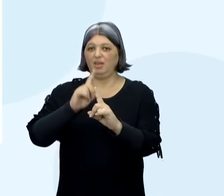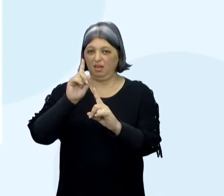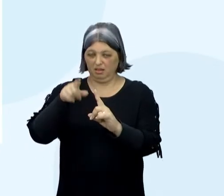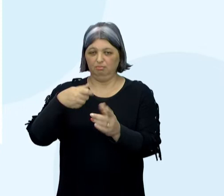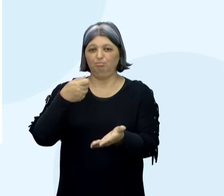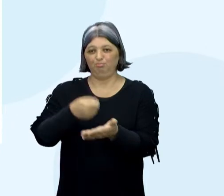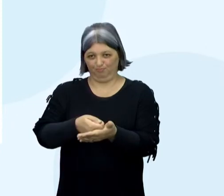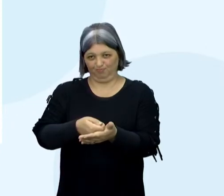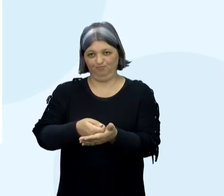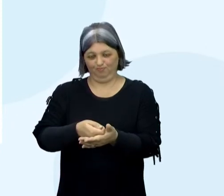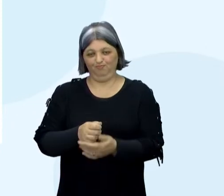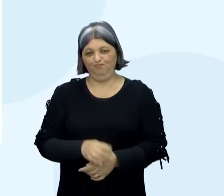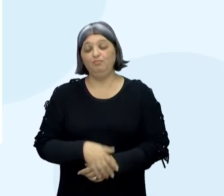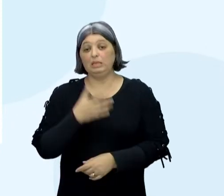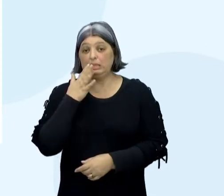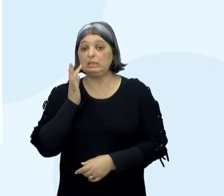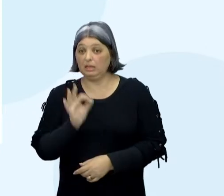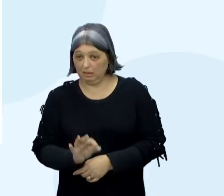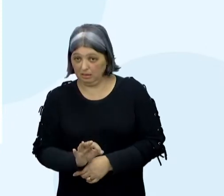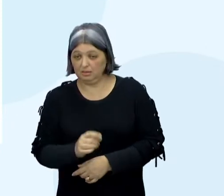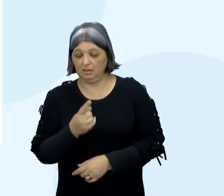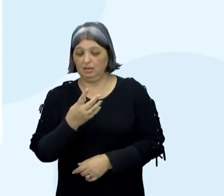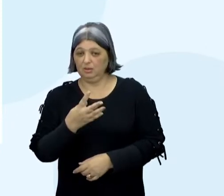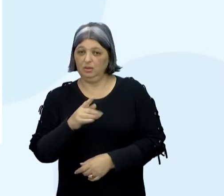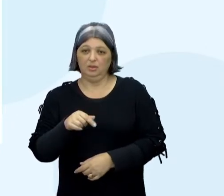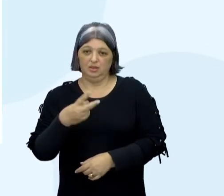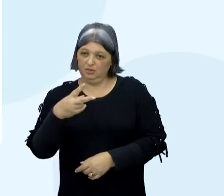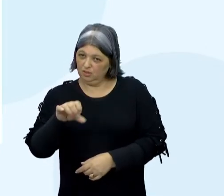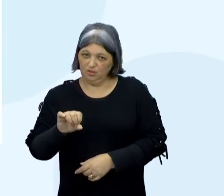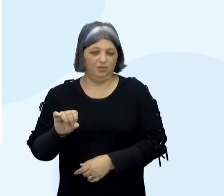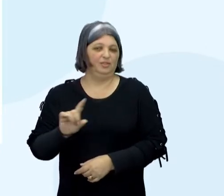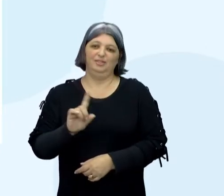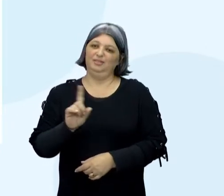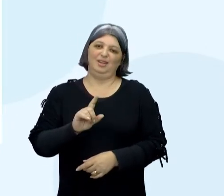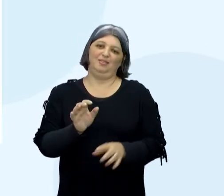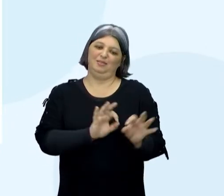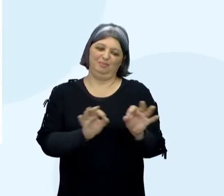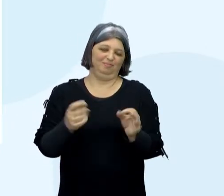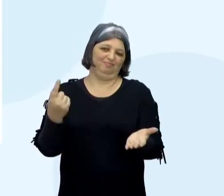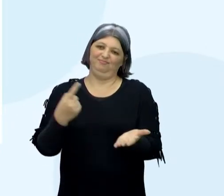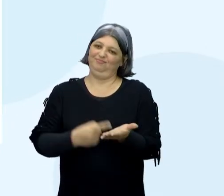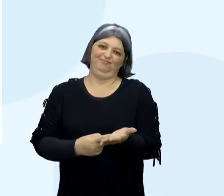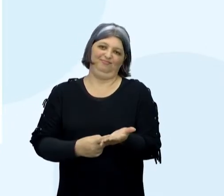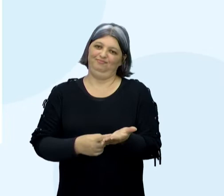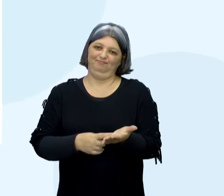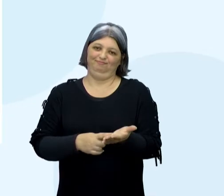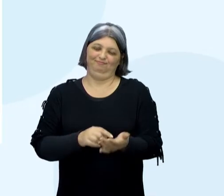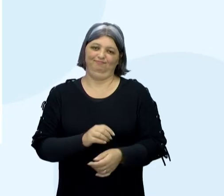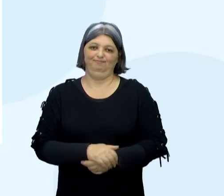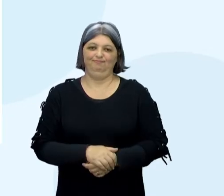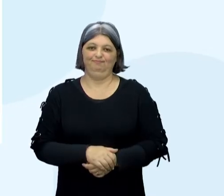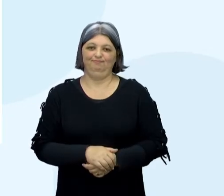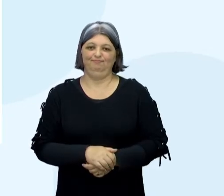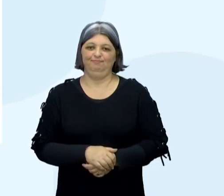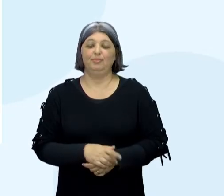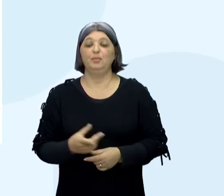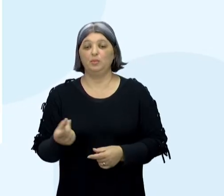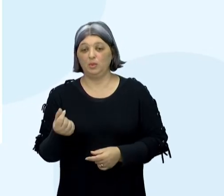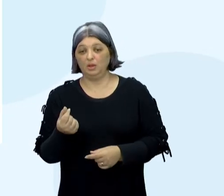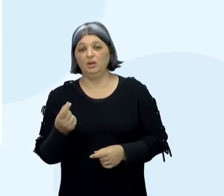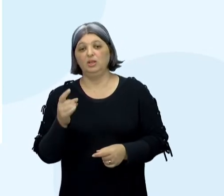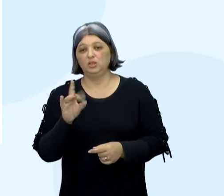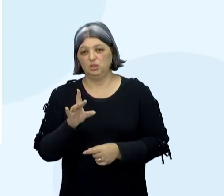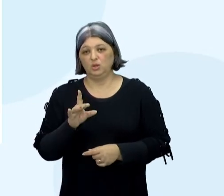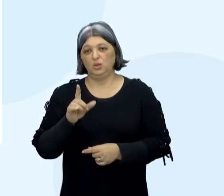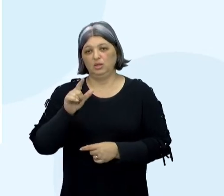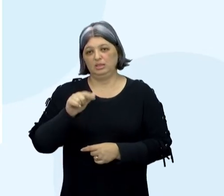Obrigatoriamente. E com certeza esse R$ 14,29 não estava aí na minha planilha nos valores previstos. No valor previsto só estava